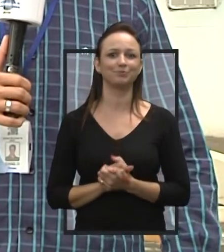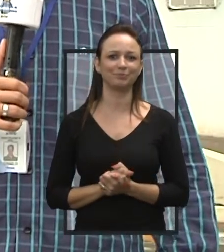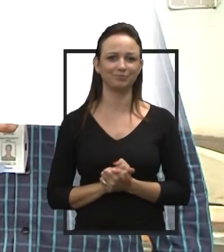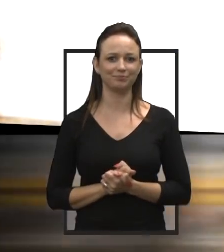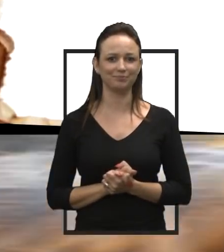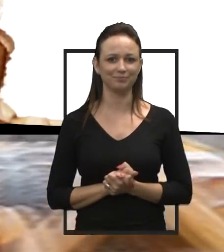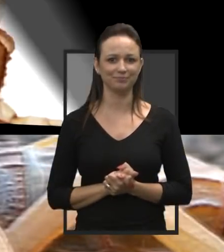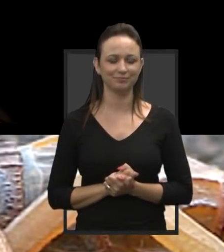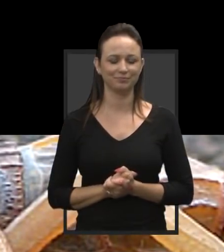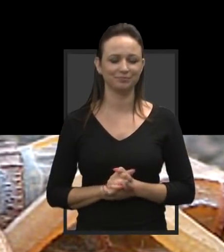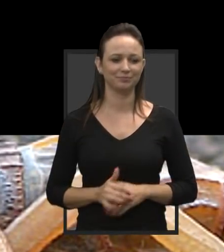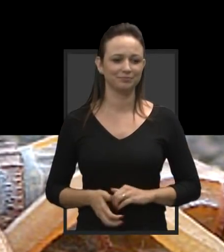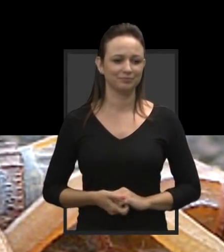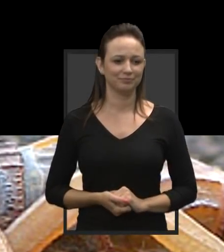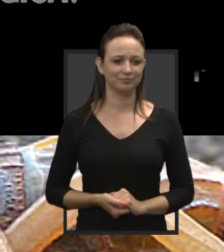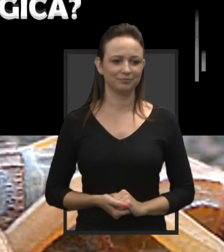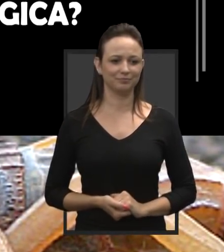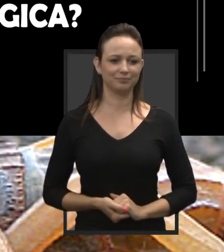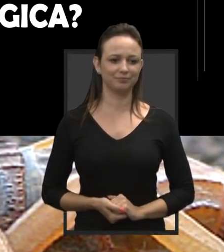informações.